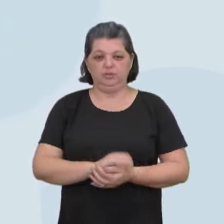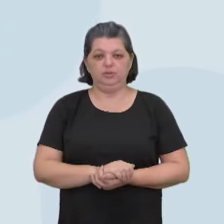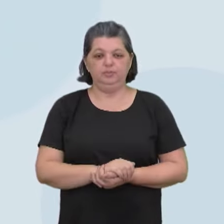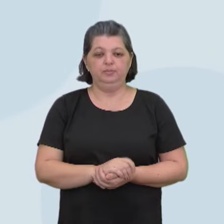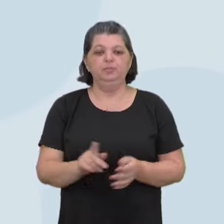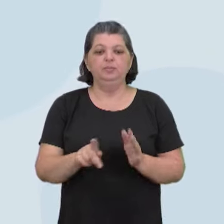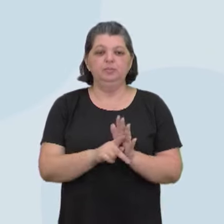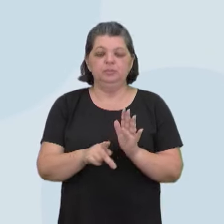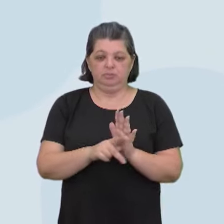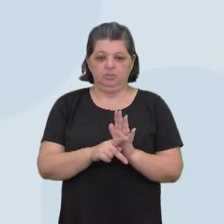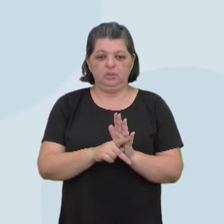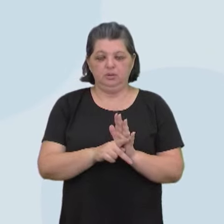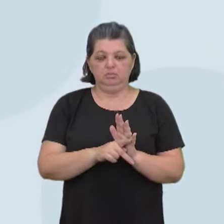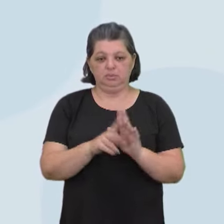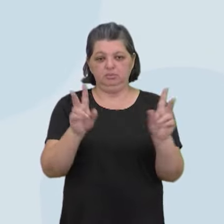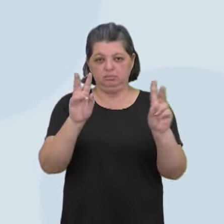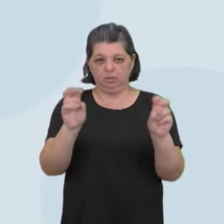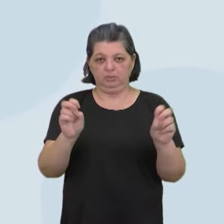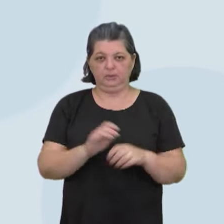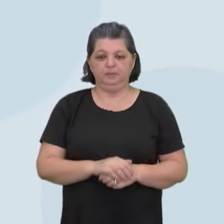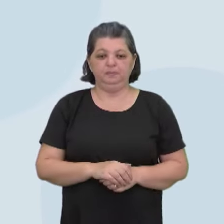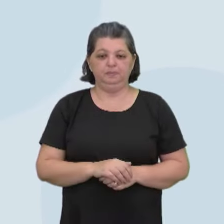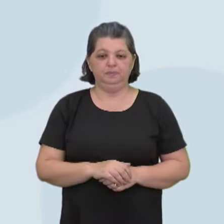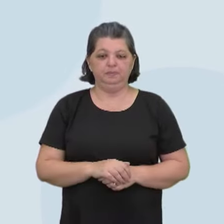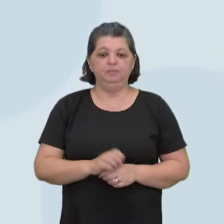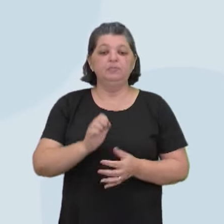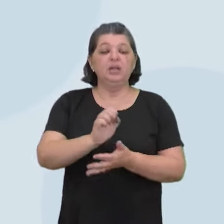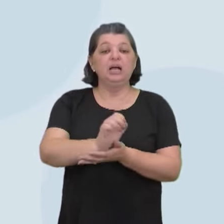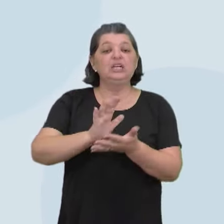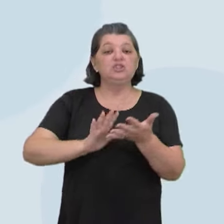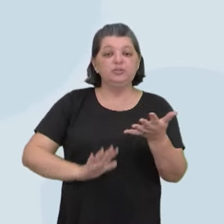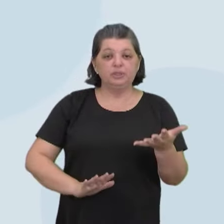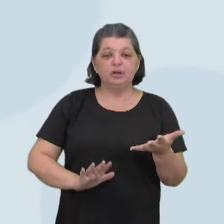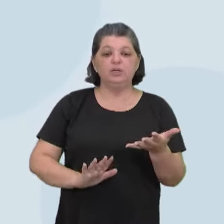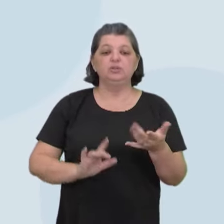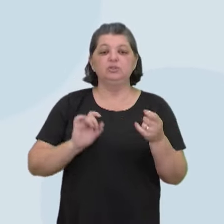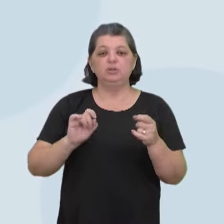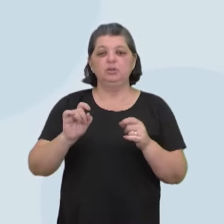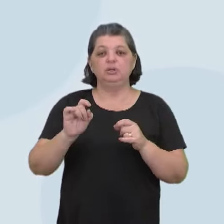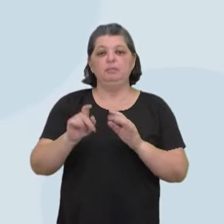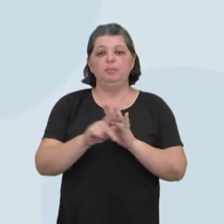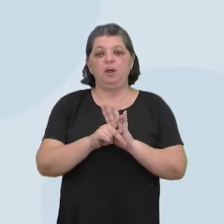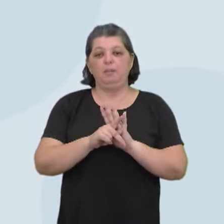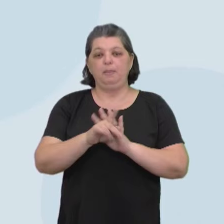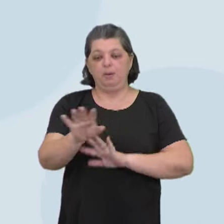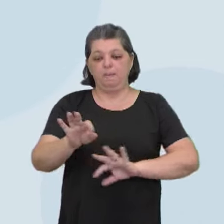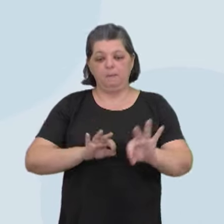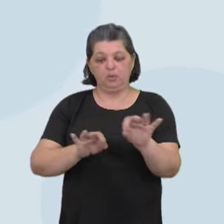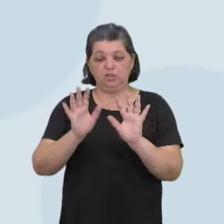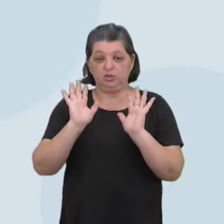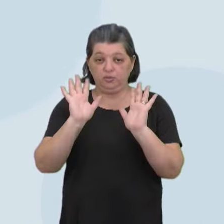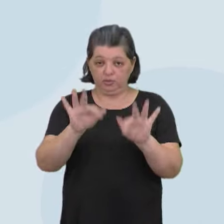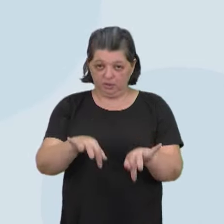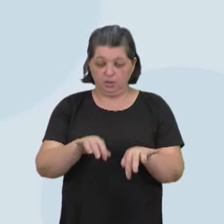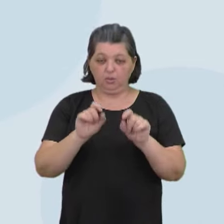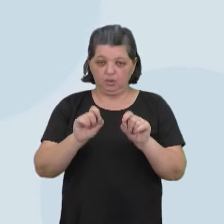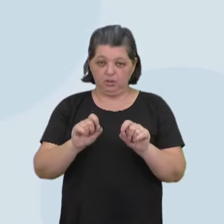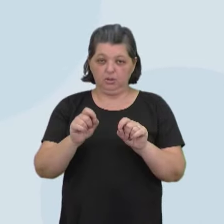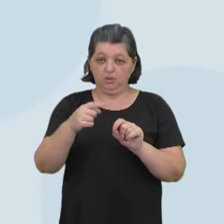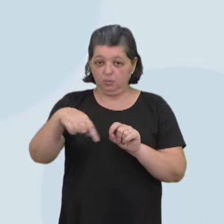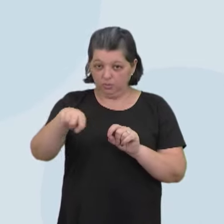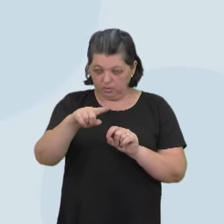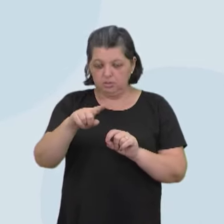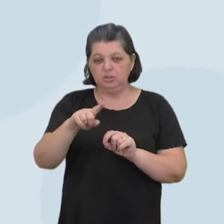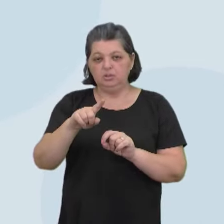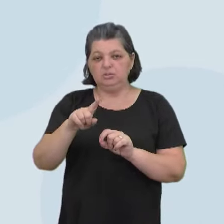nosso componente, e que vai ser uma atividade em que o projeto final, digamos assim, será um projeto em que vocês vão